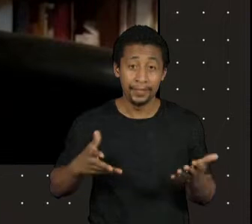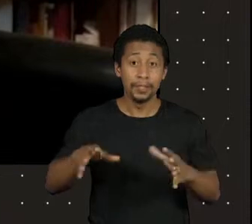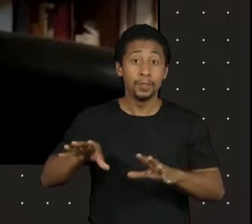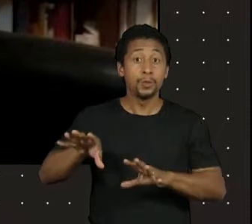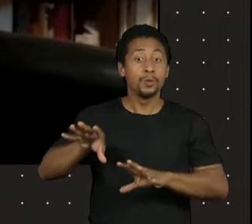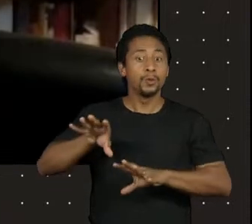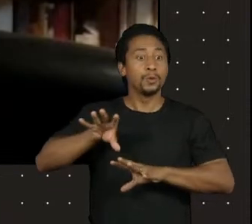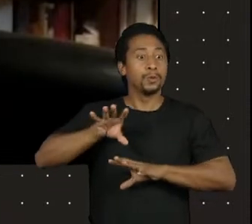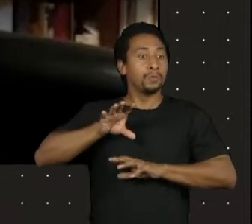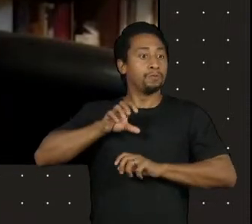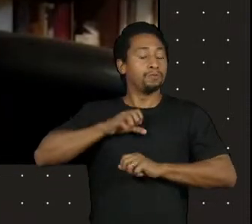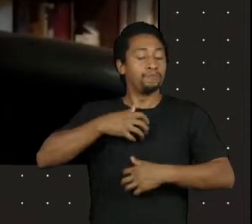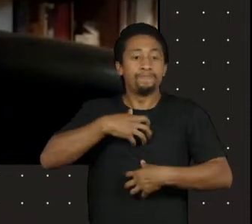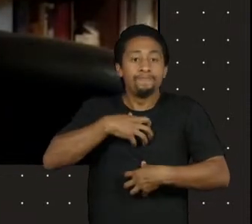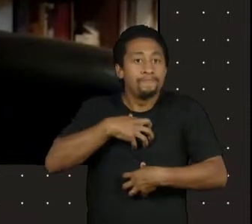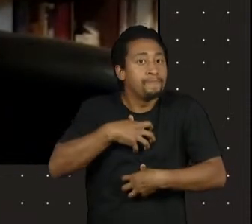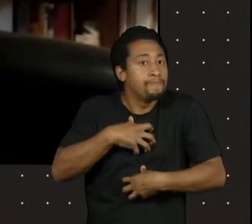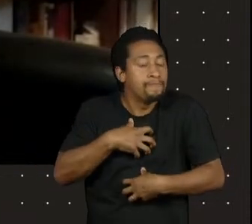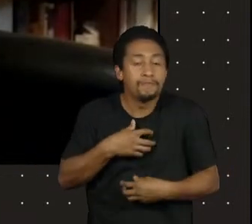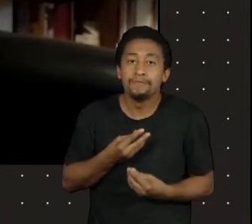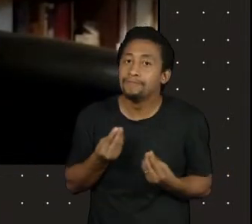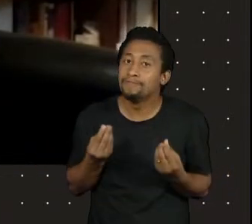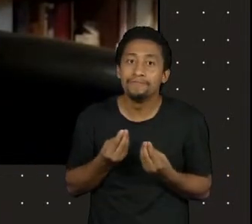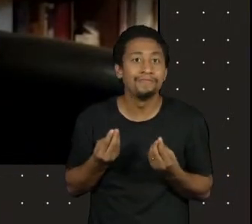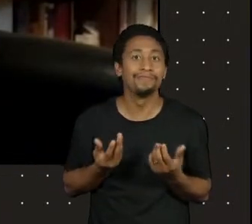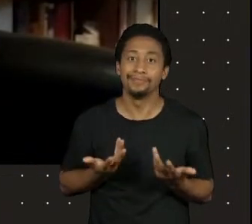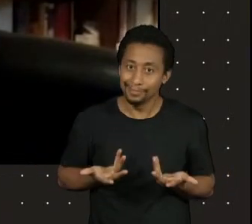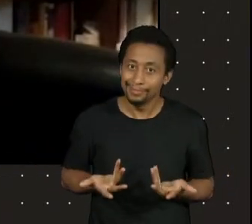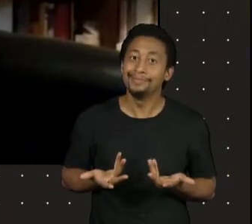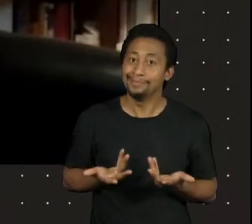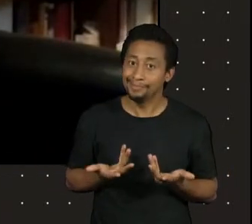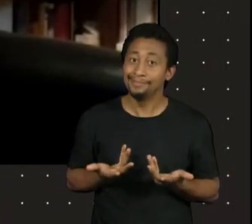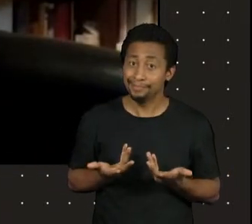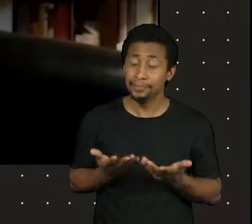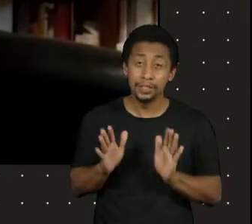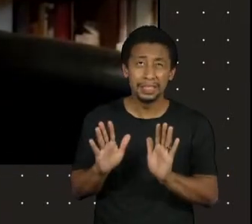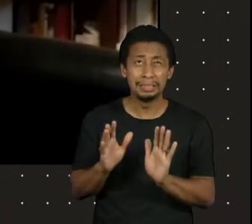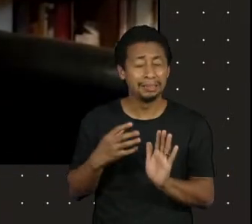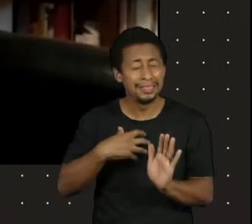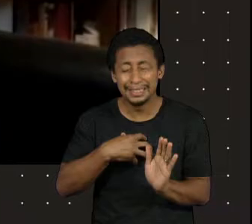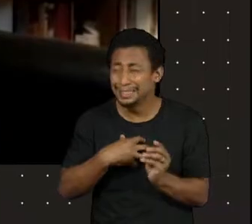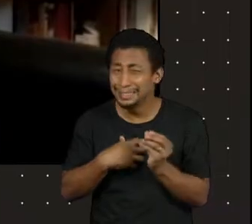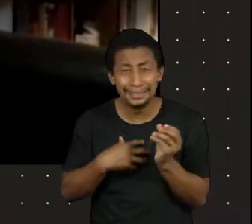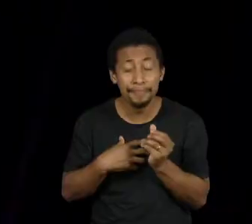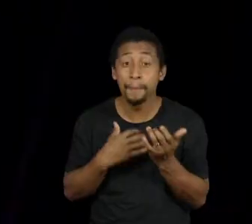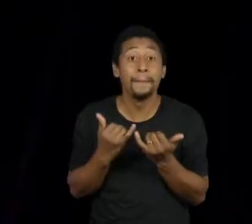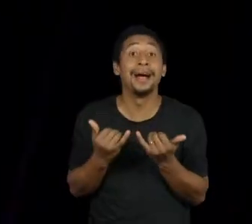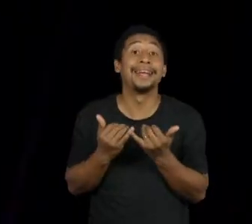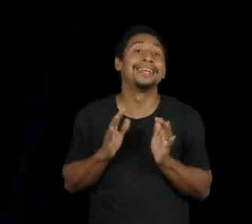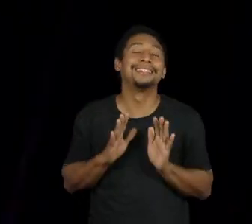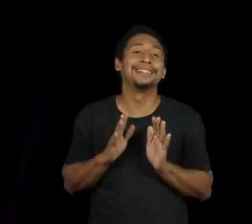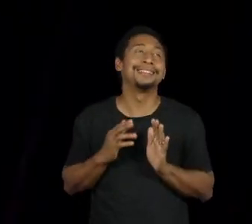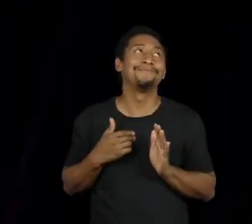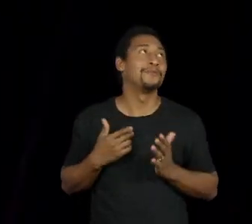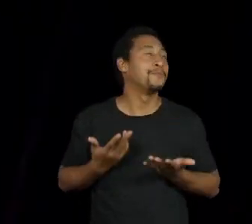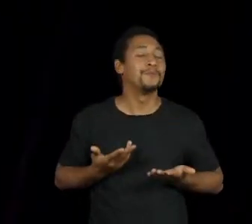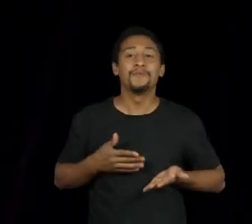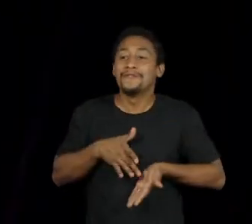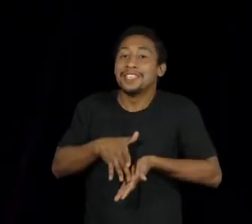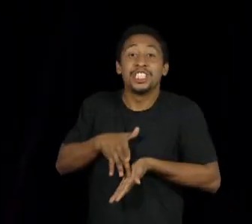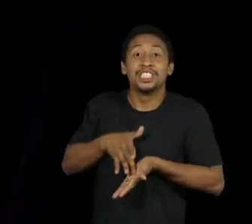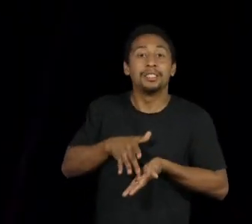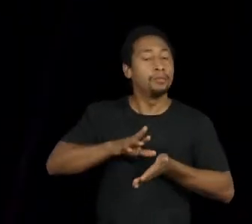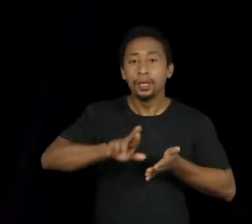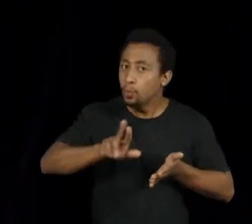relação provisória, uma relação quase que faz de conta, mas é uma relação real durante um